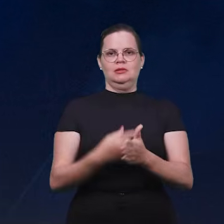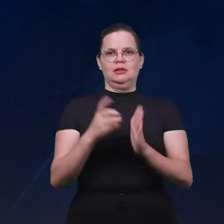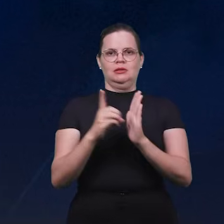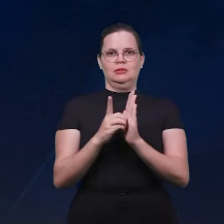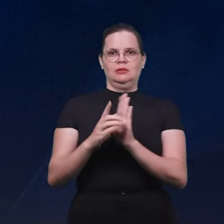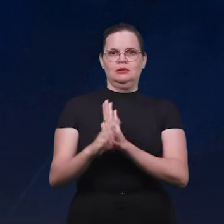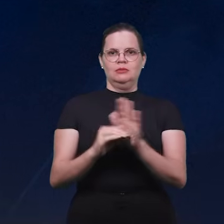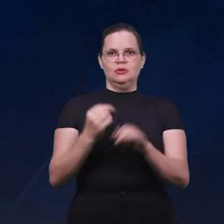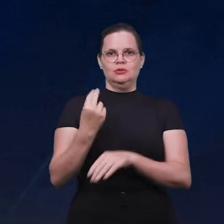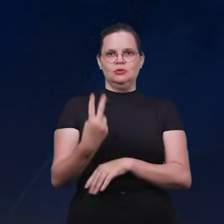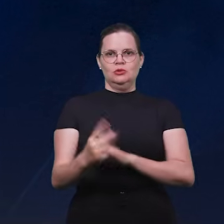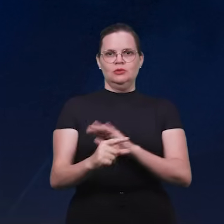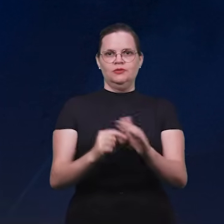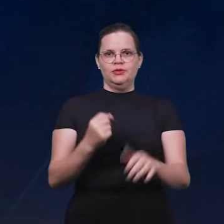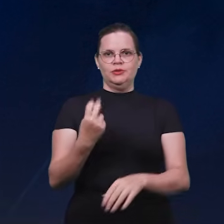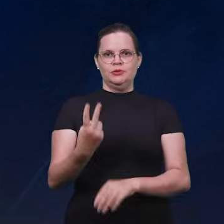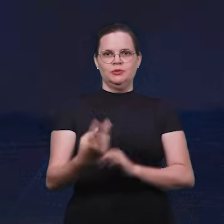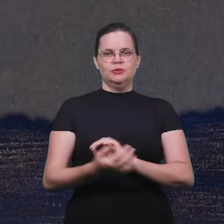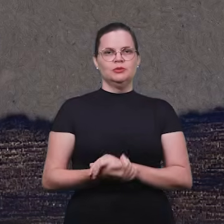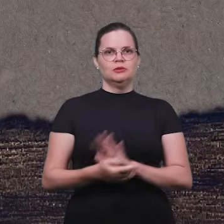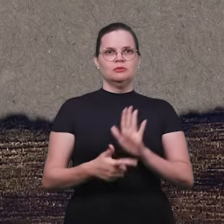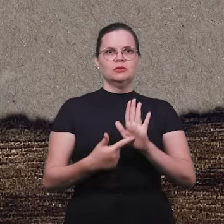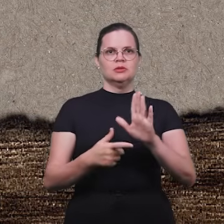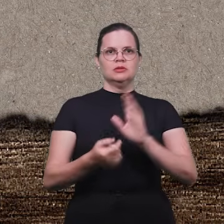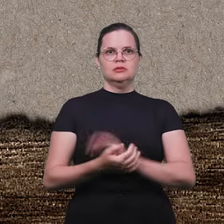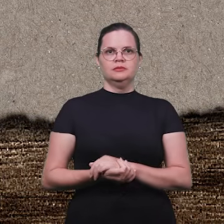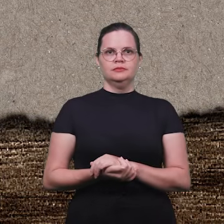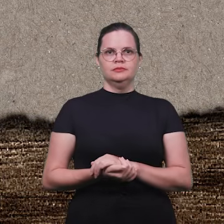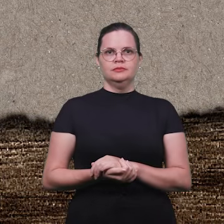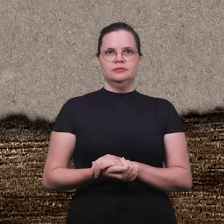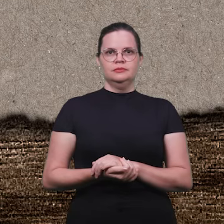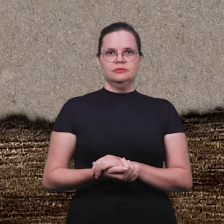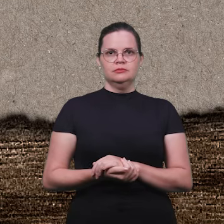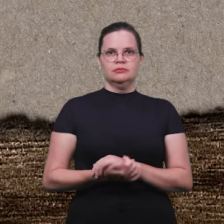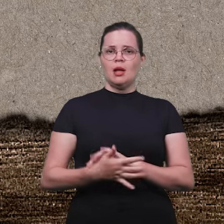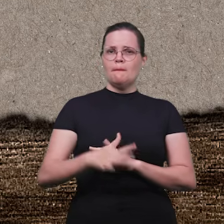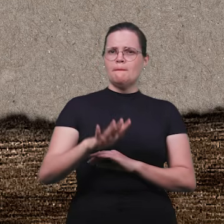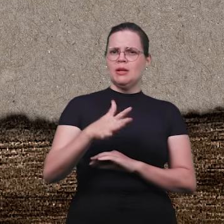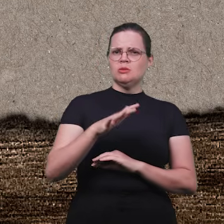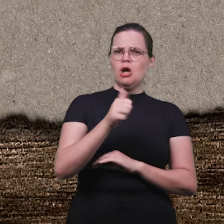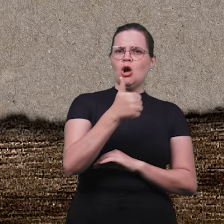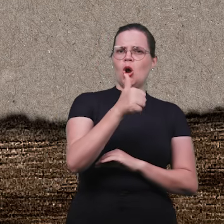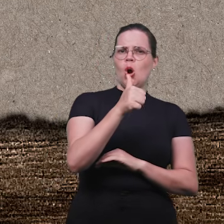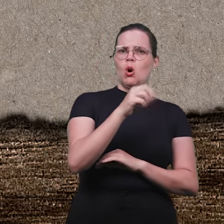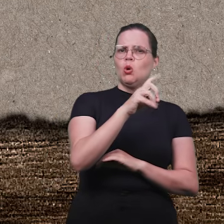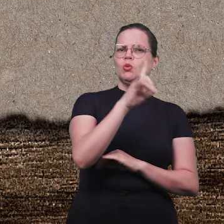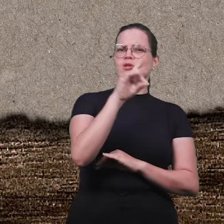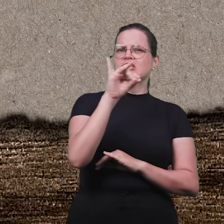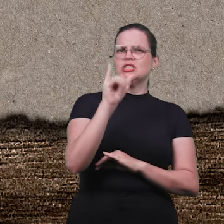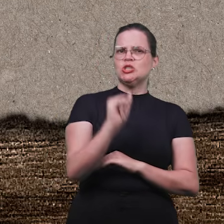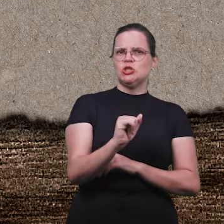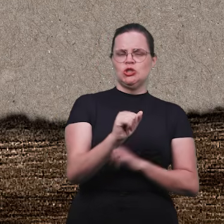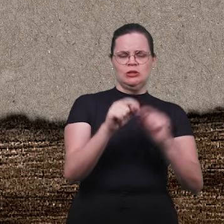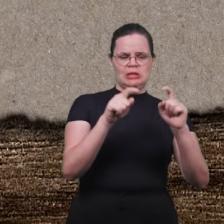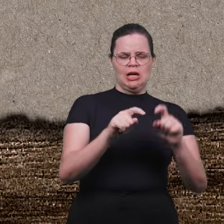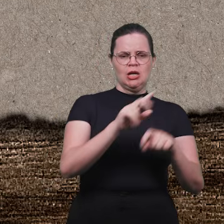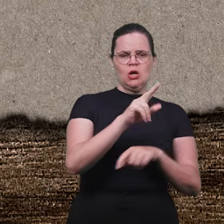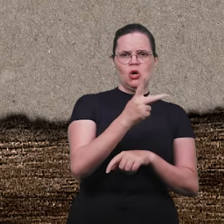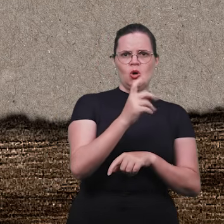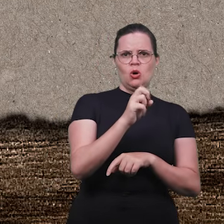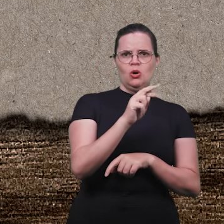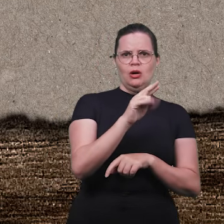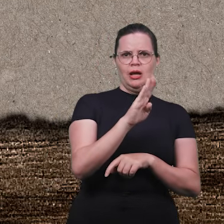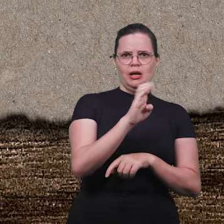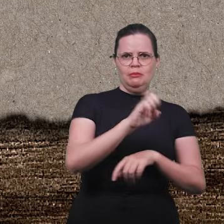no capítulo 2, versículo 2, dizendo assim: 11 jornadas há desde Horebe, que é